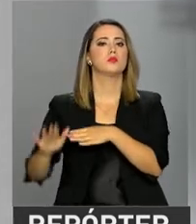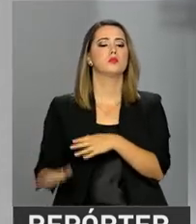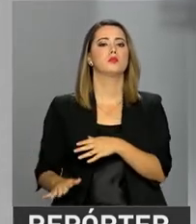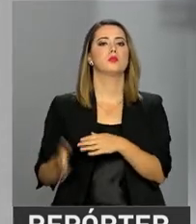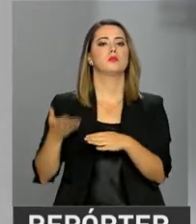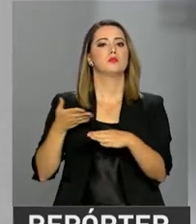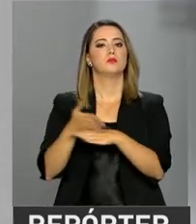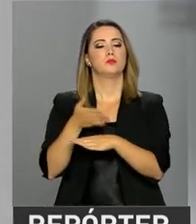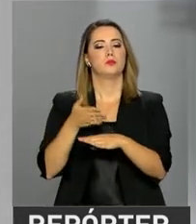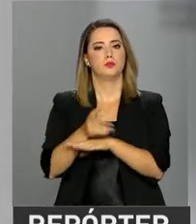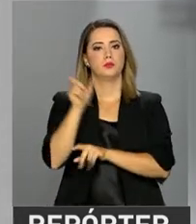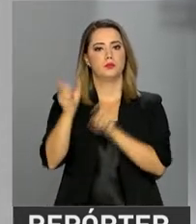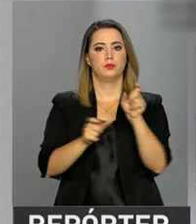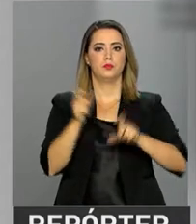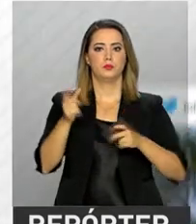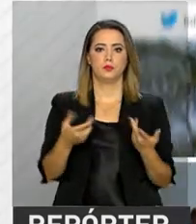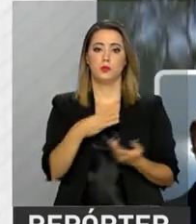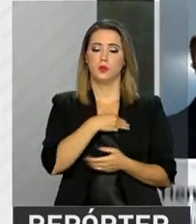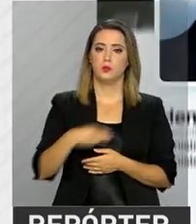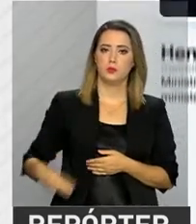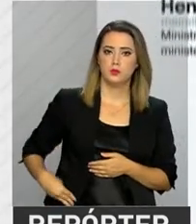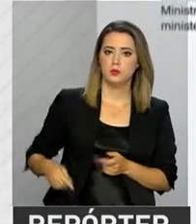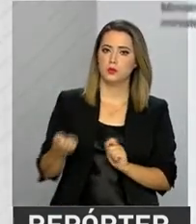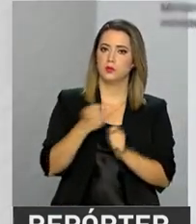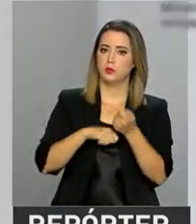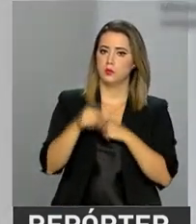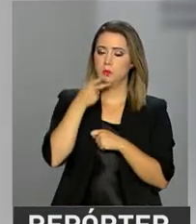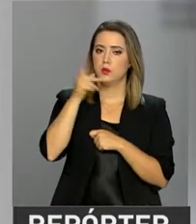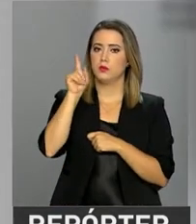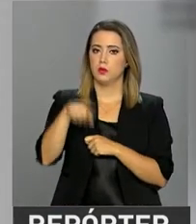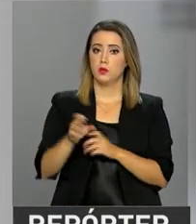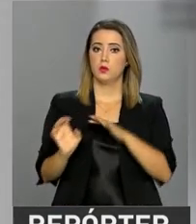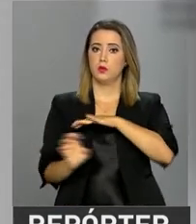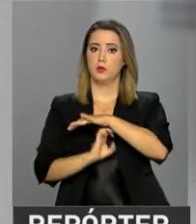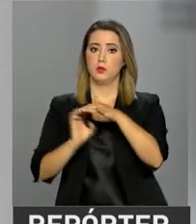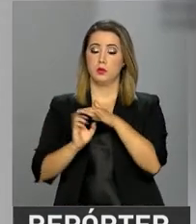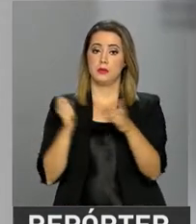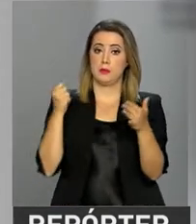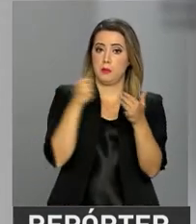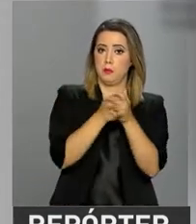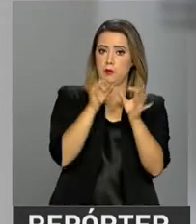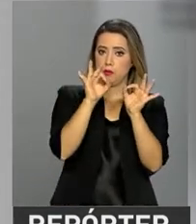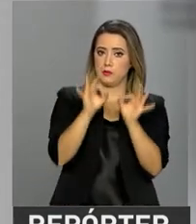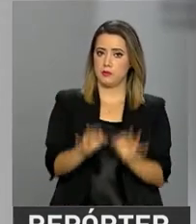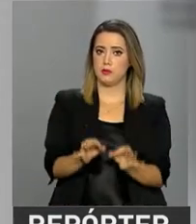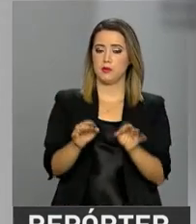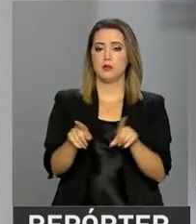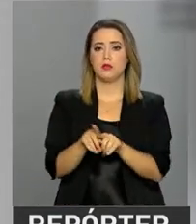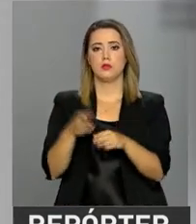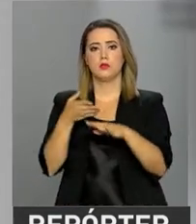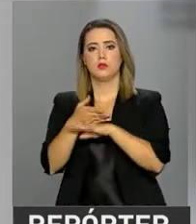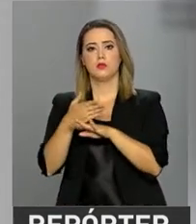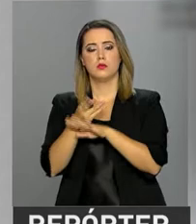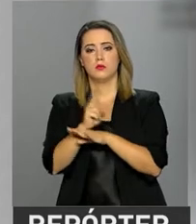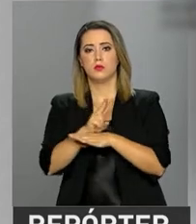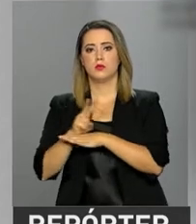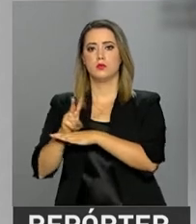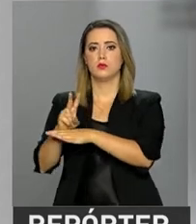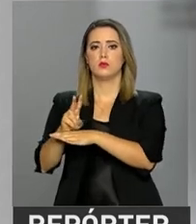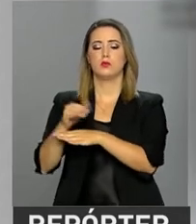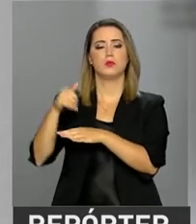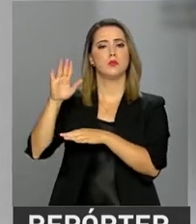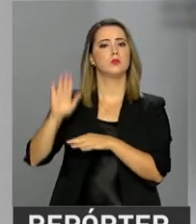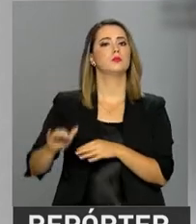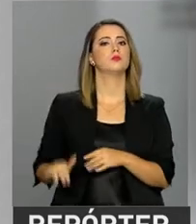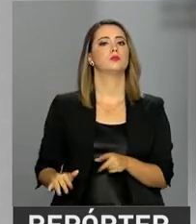brasileiros o ministro da fazenda lembrou que empresas e pessoas que pagam as contas em dia terão acesso a esse crédito mais barato